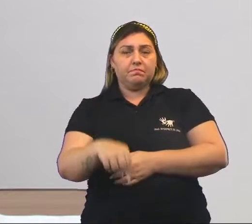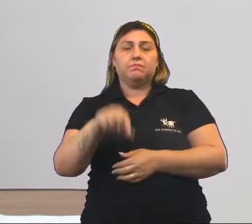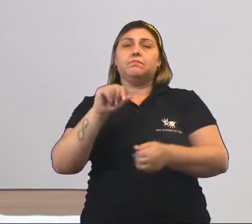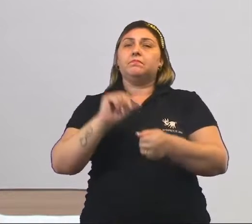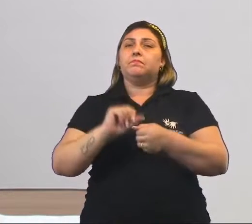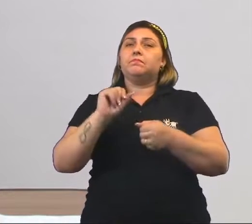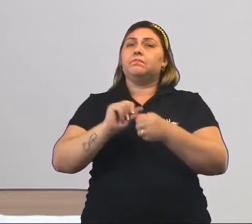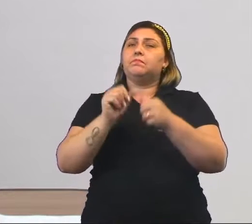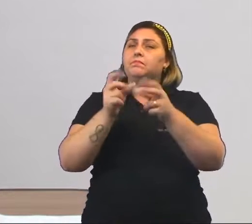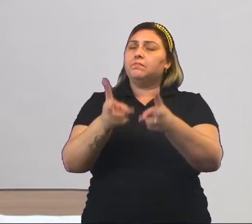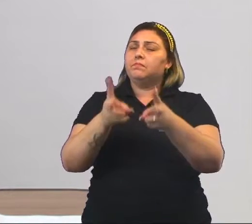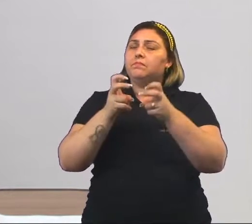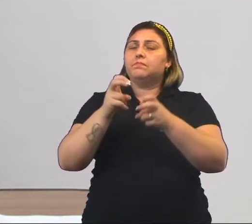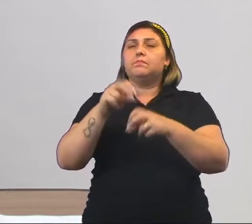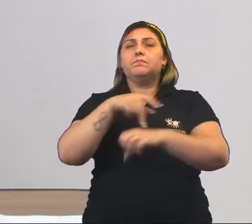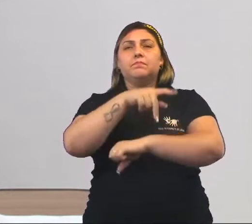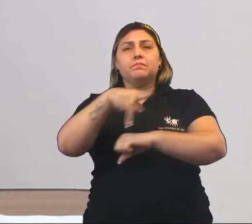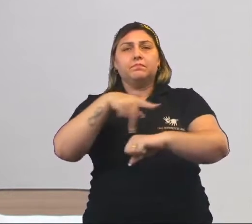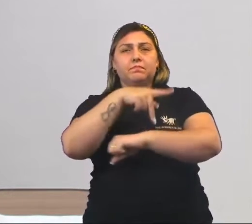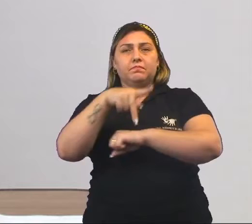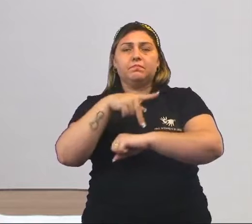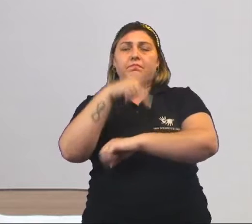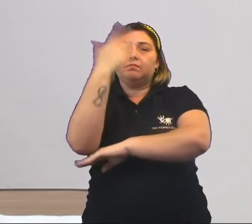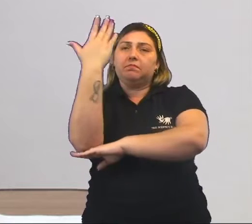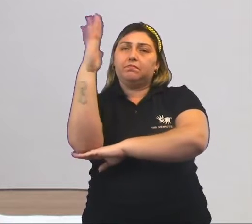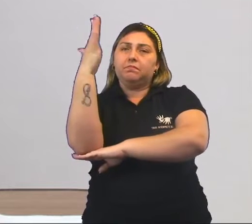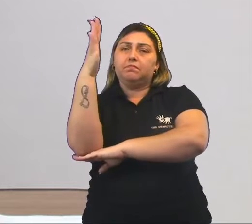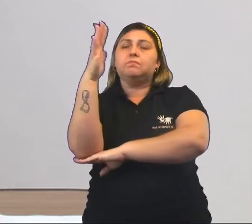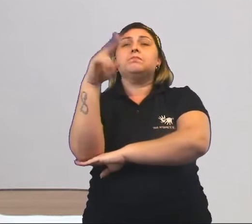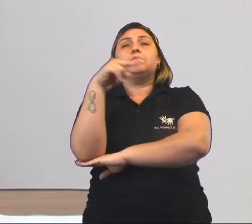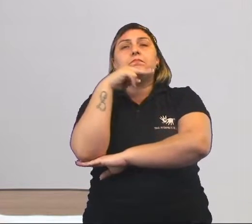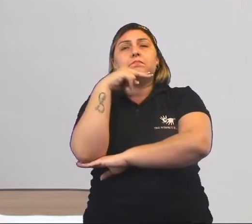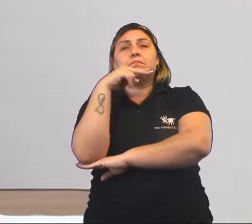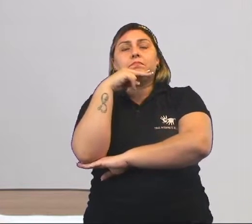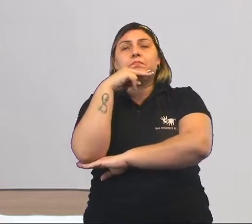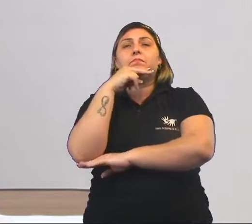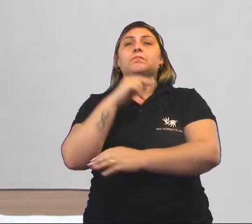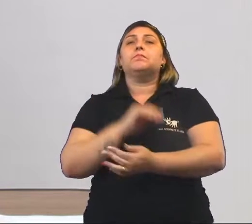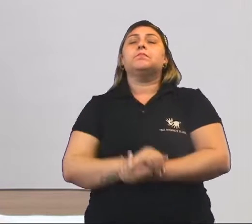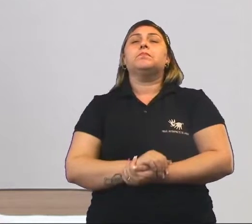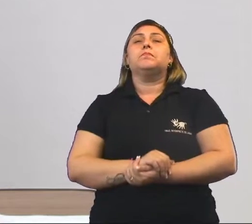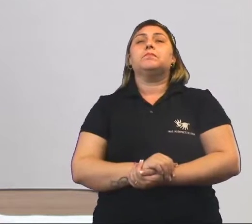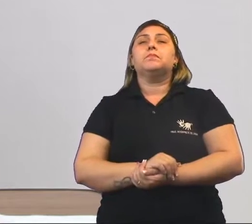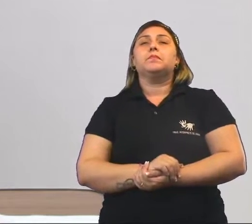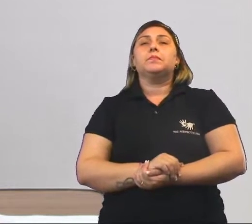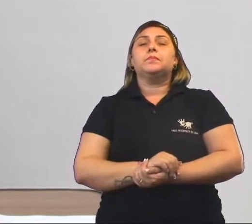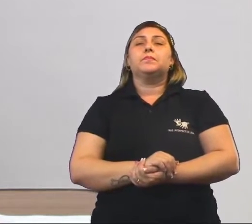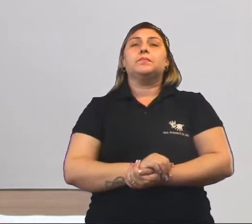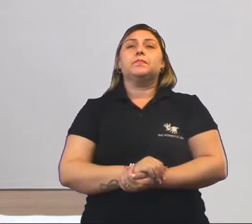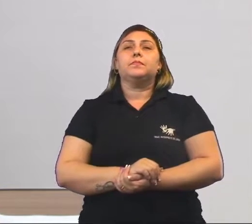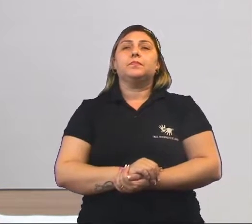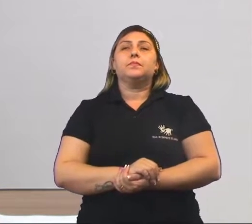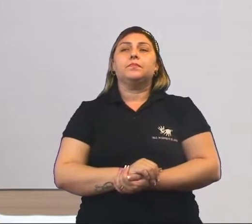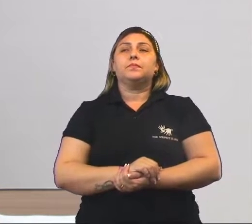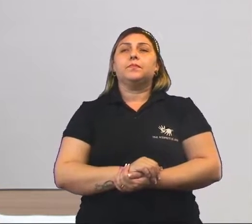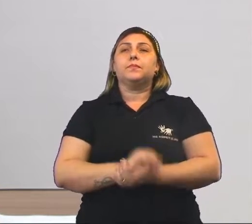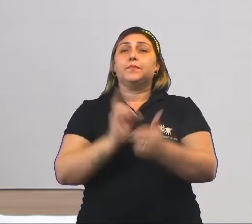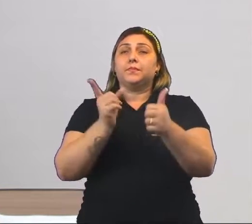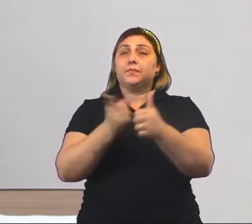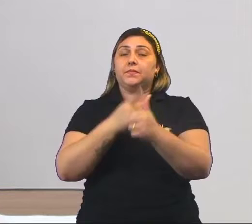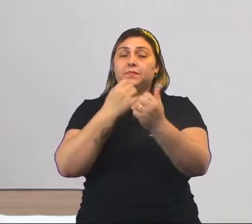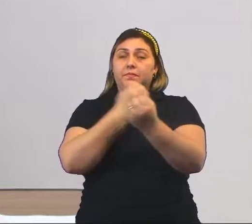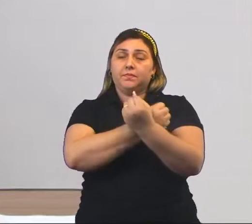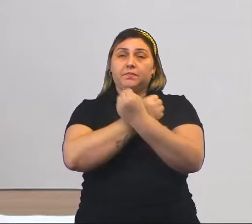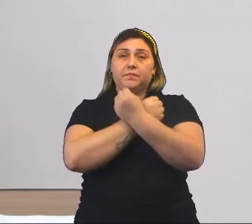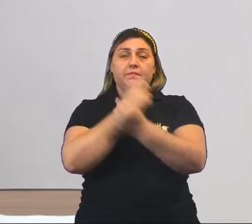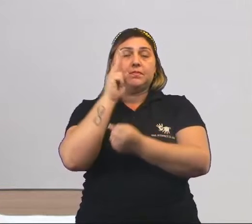fazer toda essa exploração no nosso país, pau-brasil, cana-de-açúcar e tudo mais, conforme a história. Tá? Então, os primeiros escravizados,